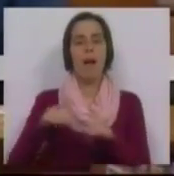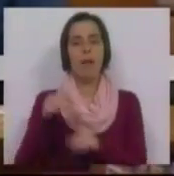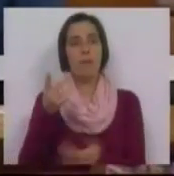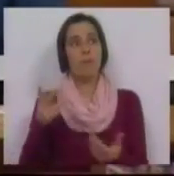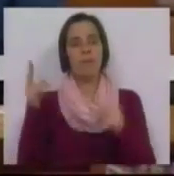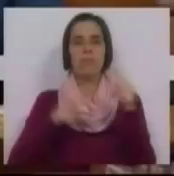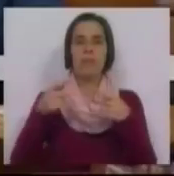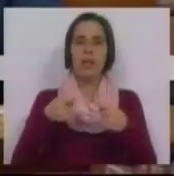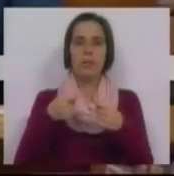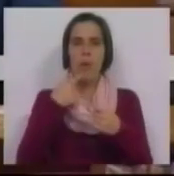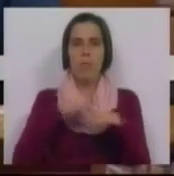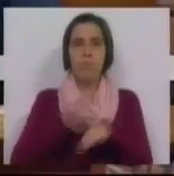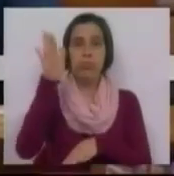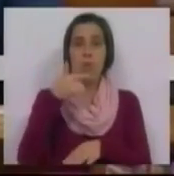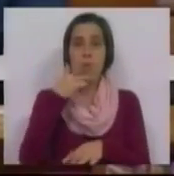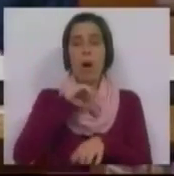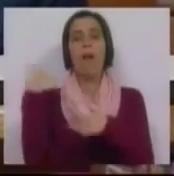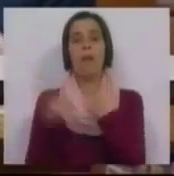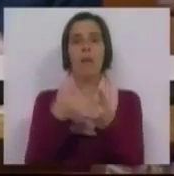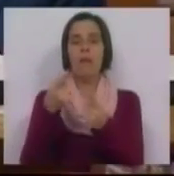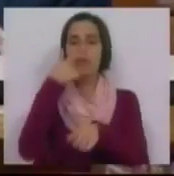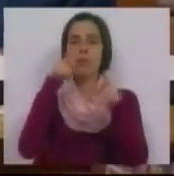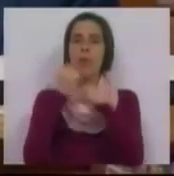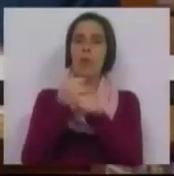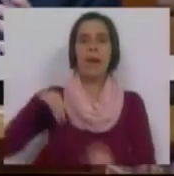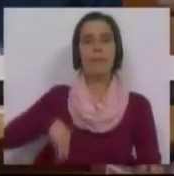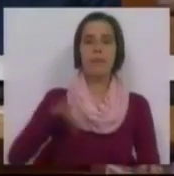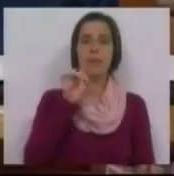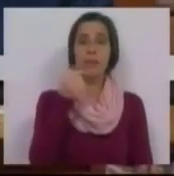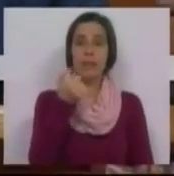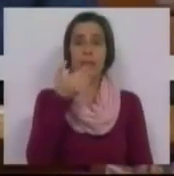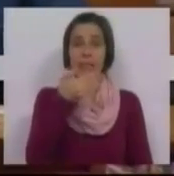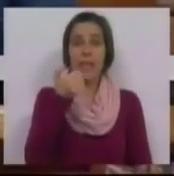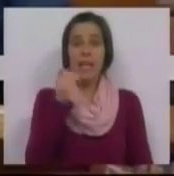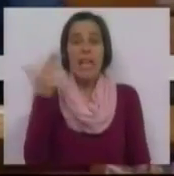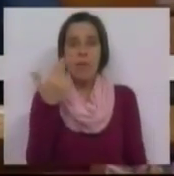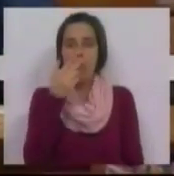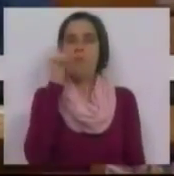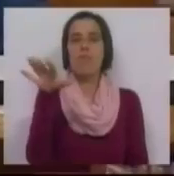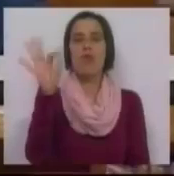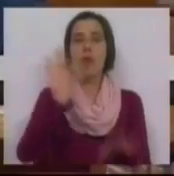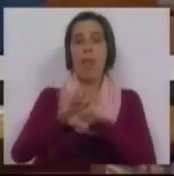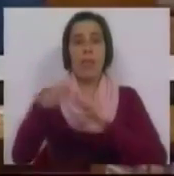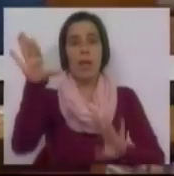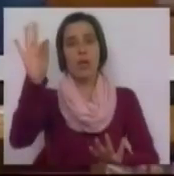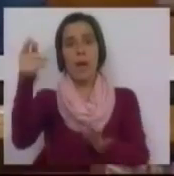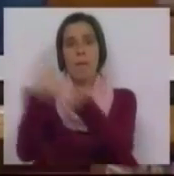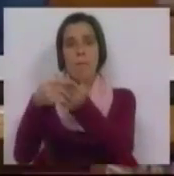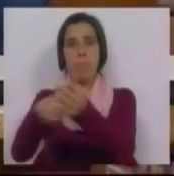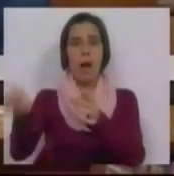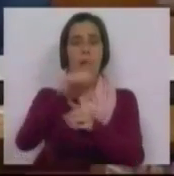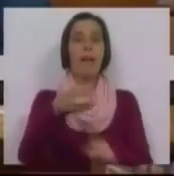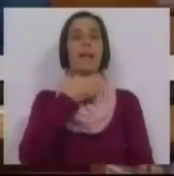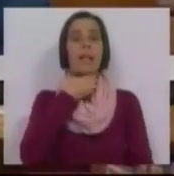sua carga fiscal disparar, como os trabalhadores dos 675 euros, escolhidos pela direita para pagar